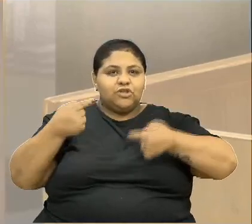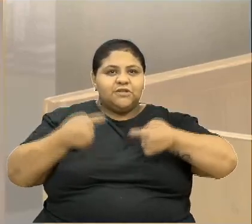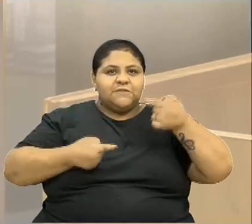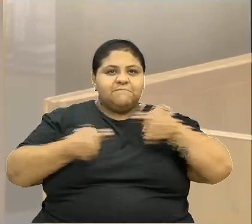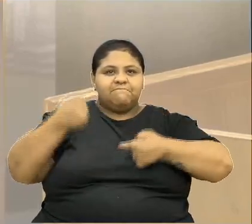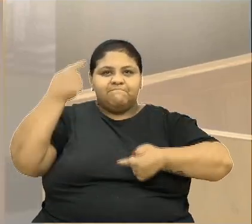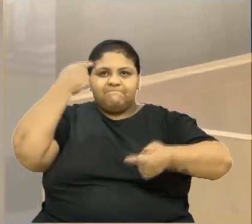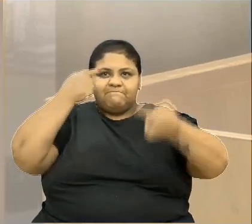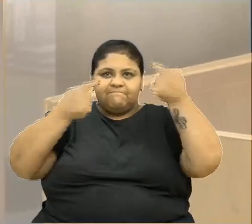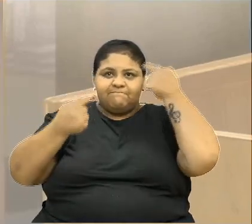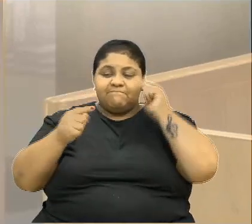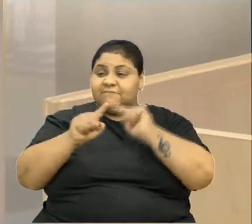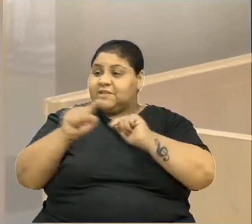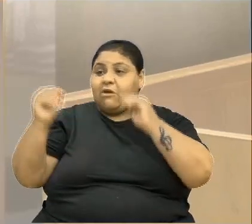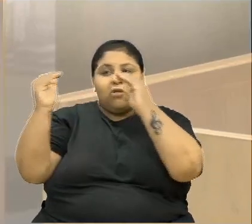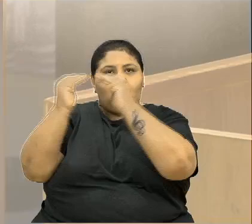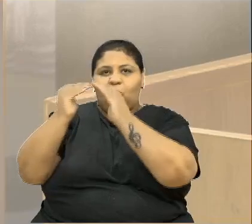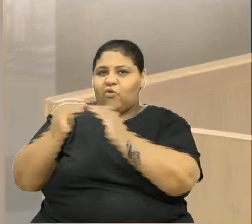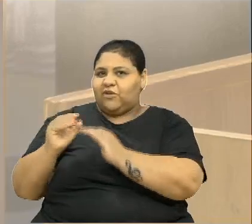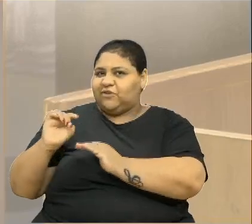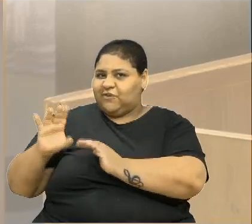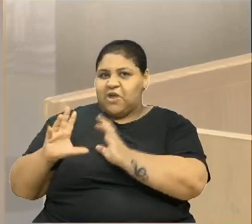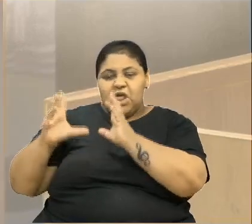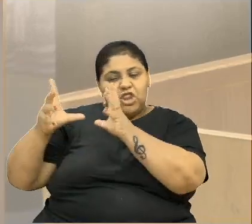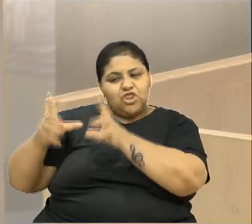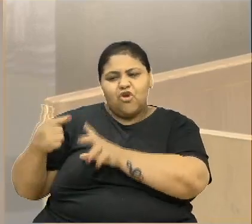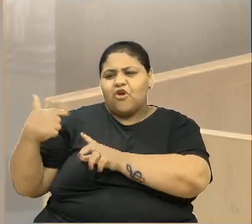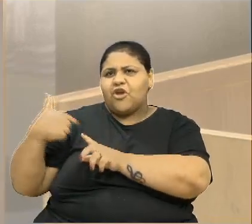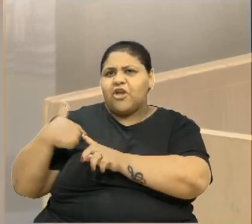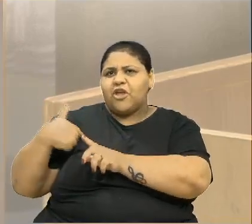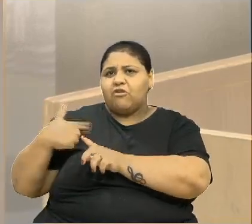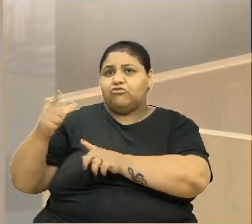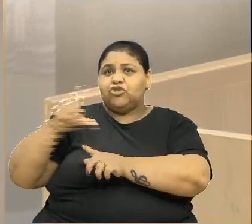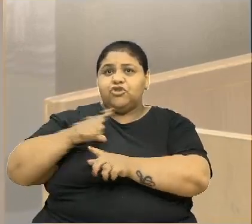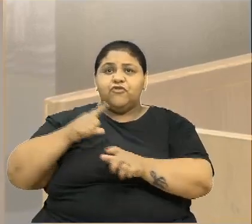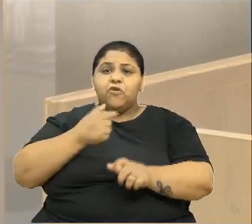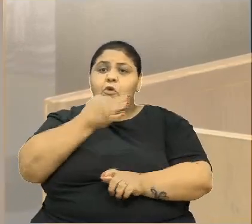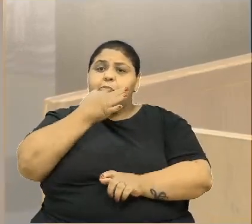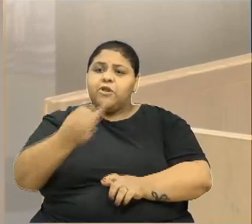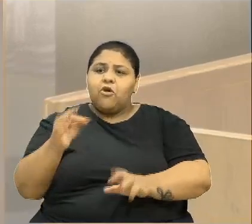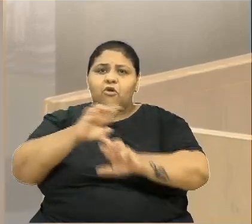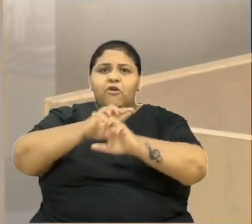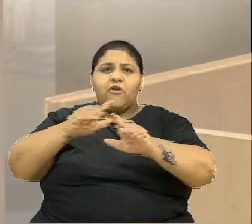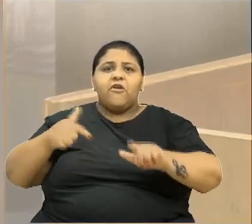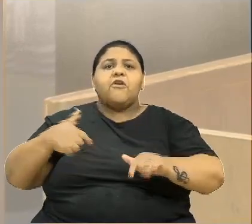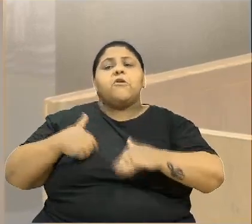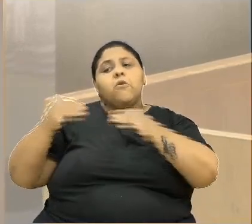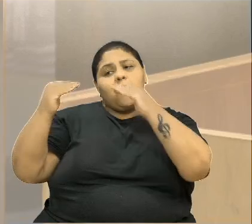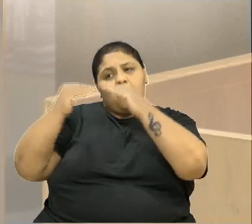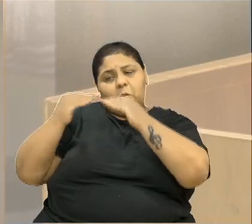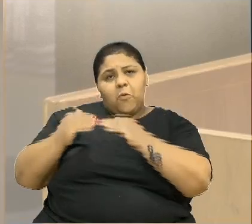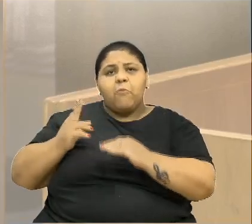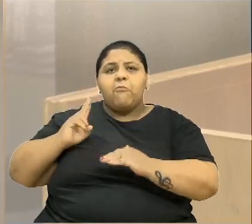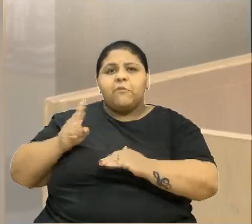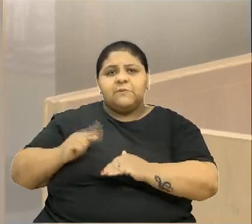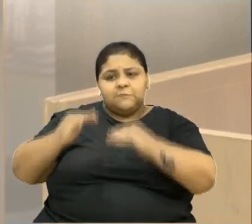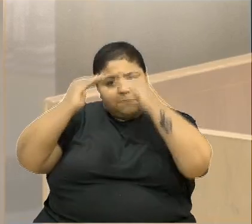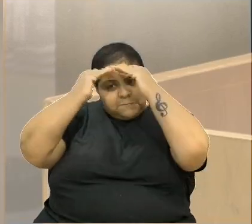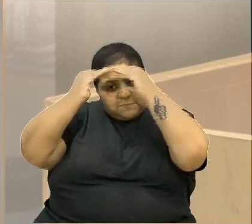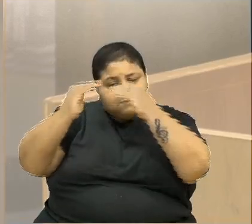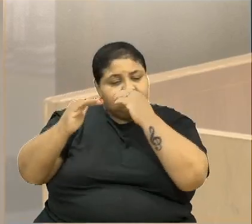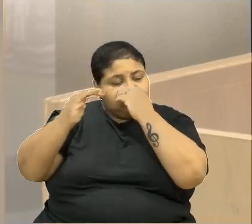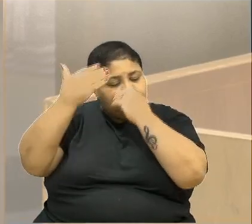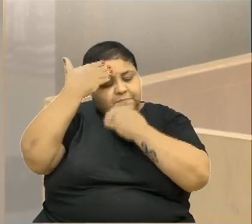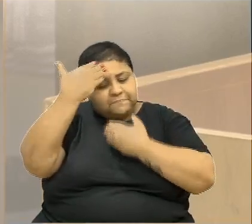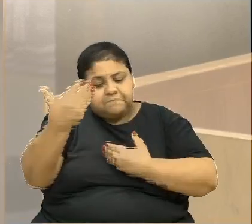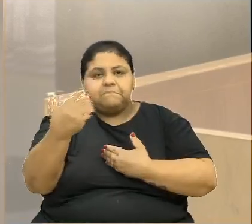ideias, né, do que na concordância. Então, a todos aqueles com quem eu divergi, a todos aqueles com quem eu concordei, sempre com muito respeito,